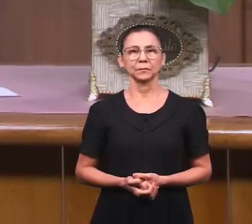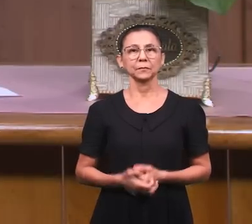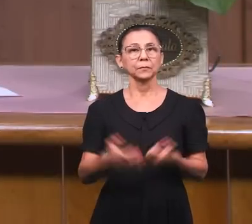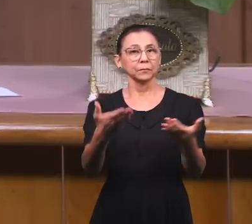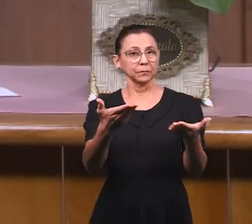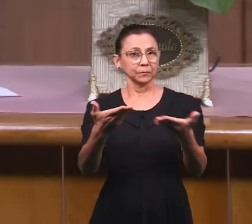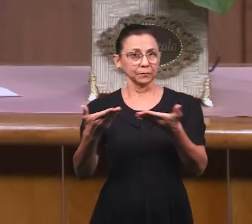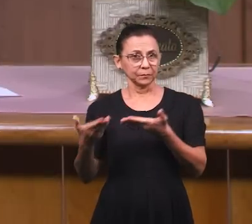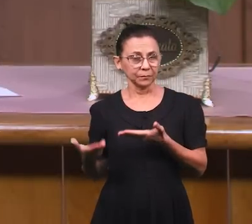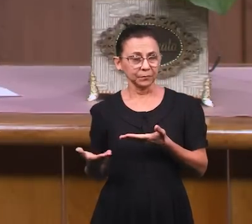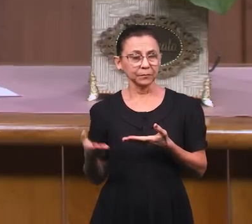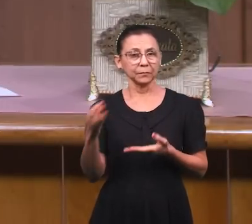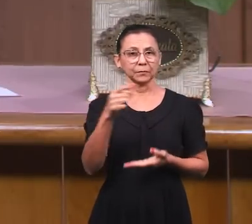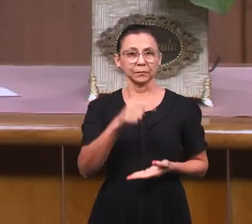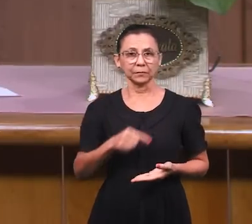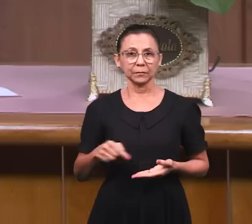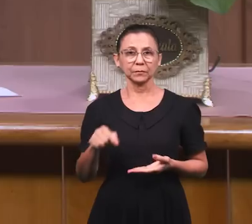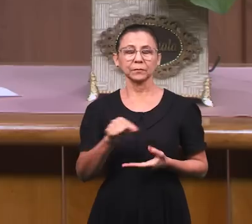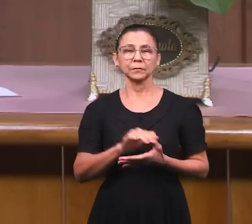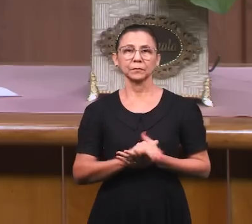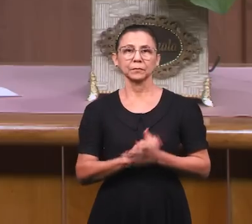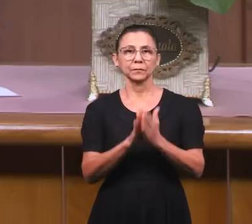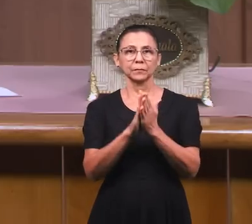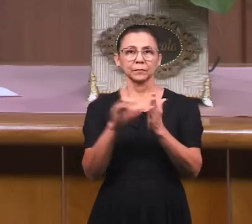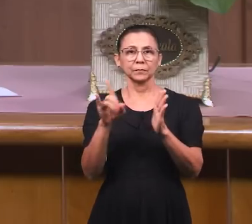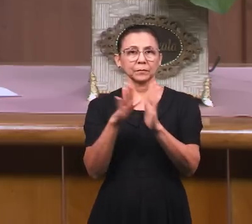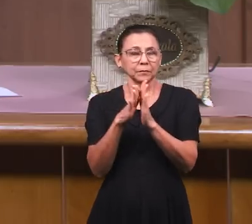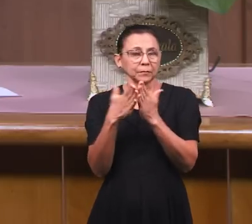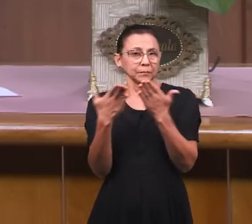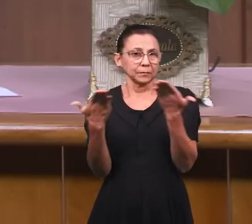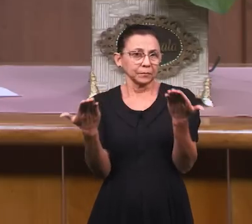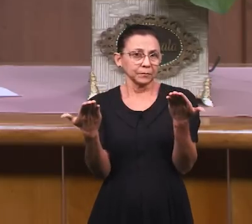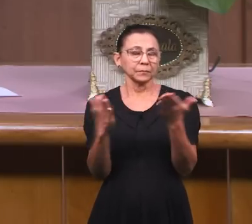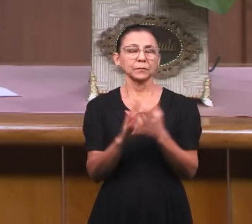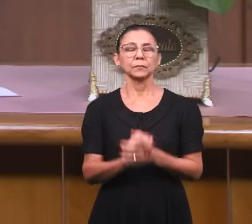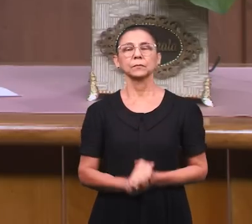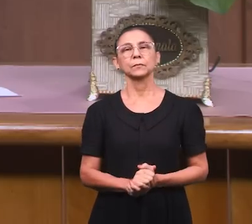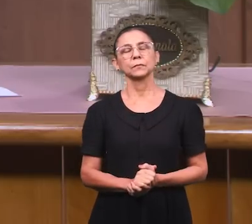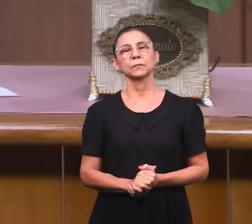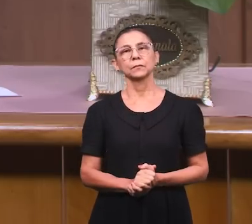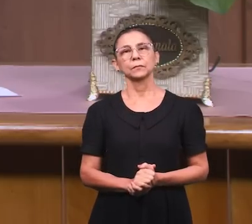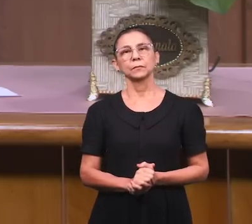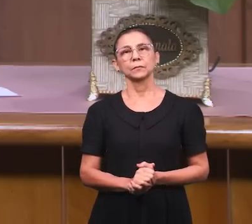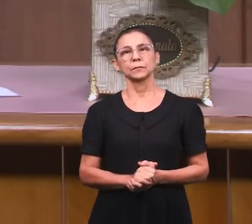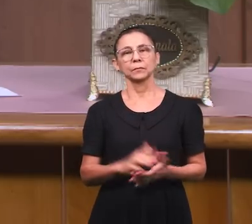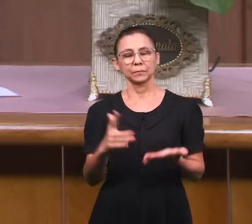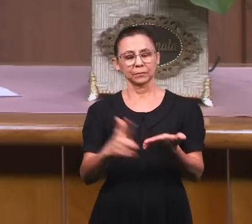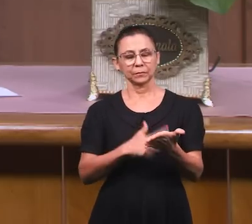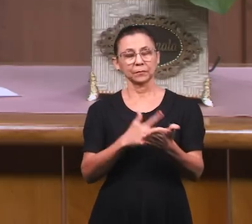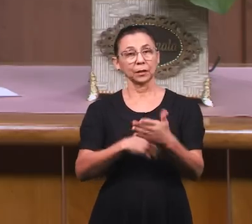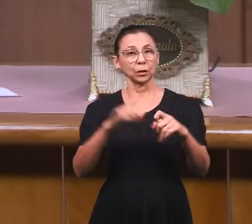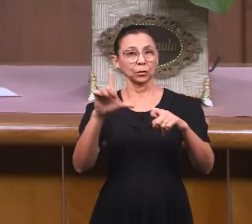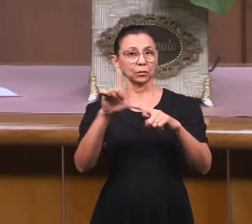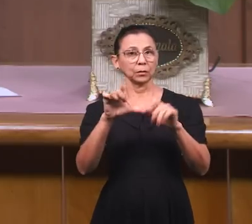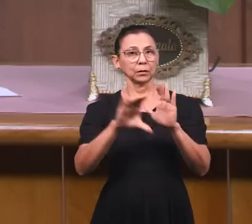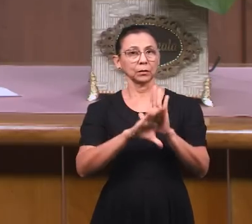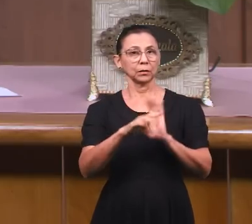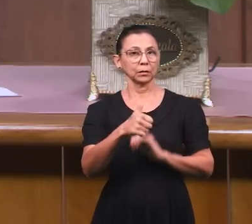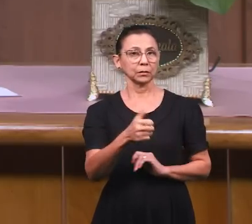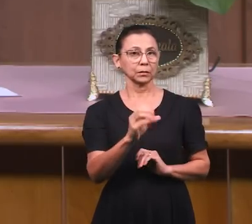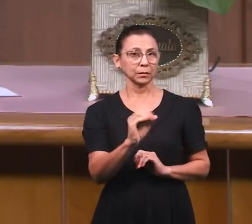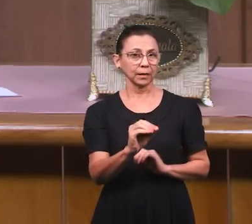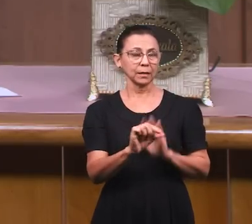Nós convidamos nesta hora, então, a todos a abrirmos as nossas Bíblias no Evangelho de Lucas, no